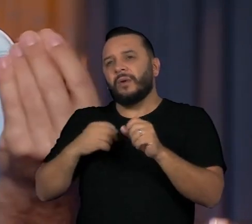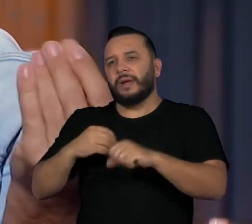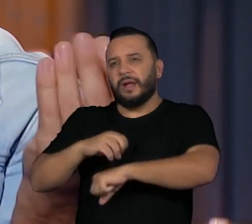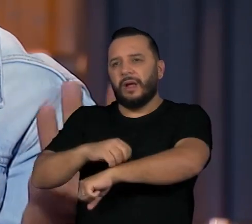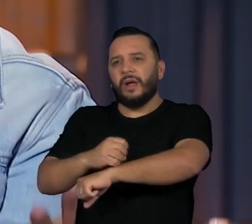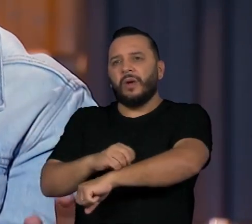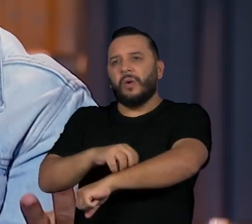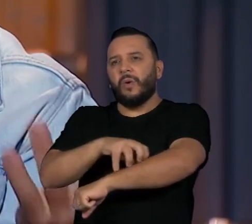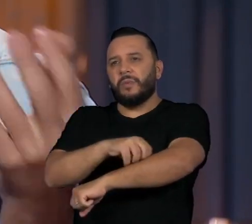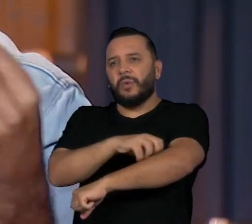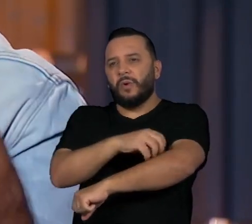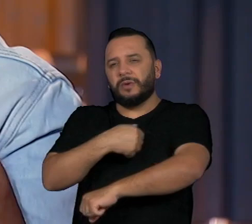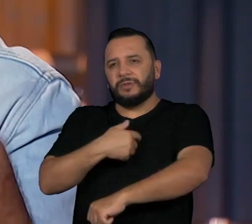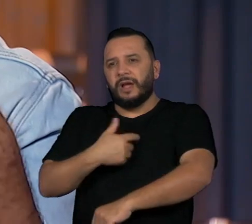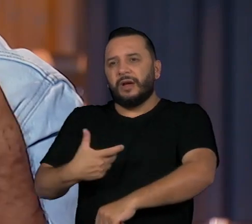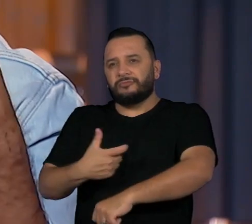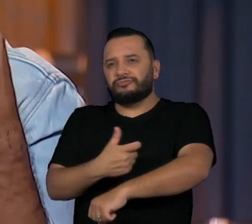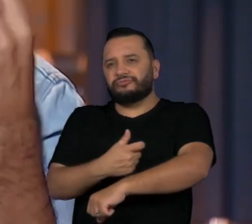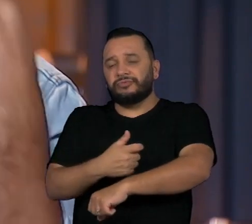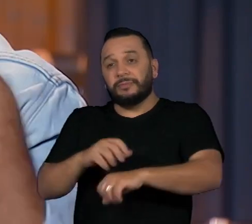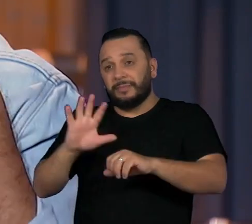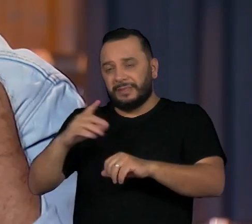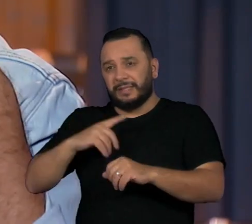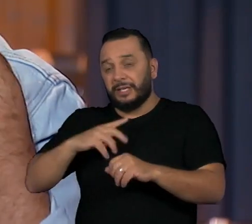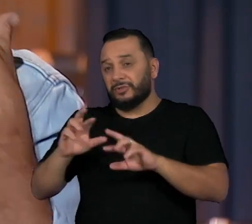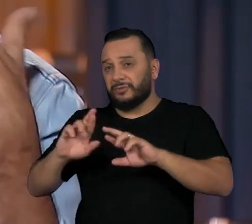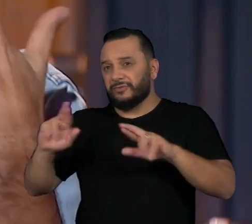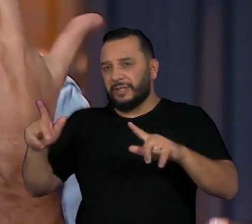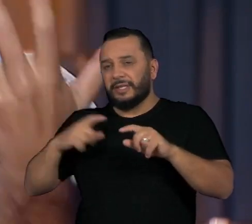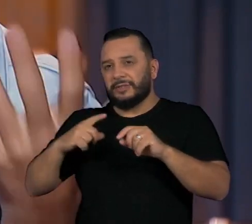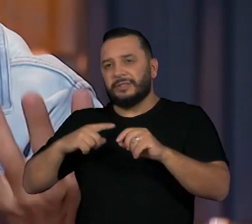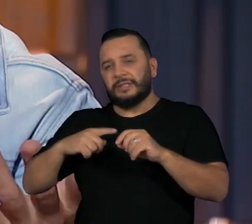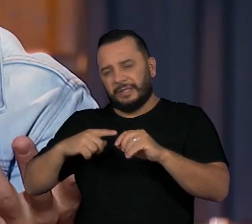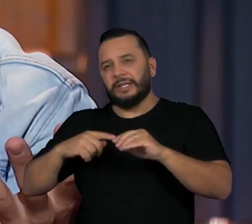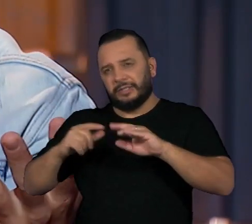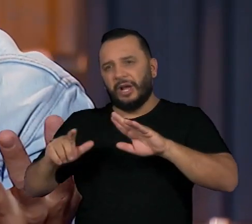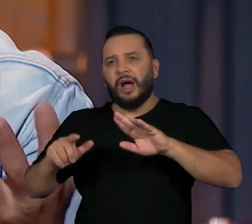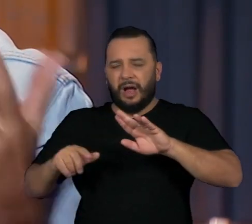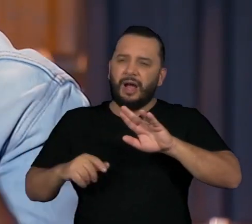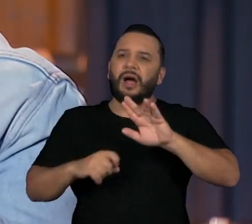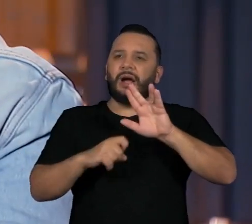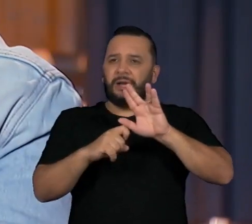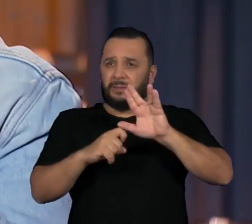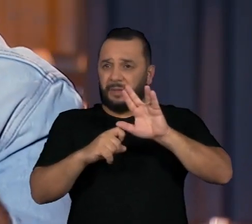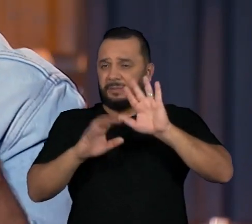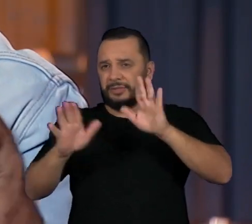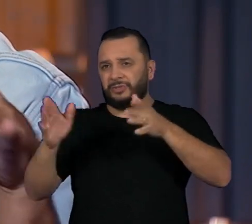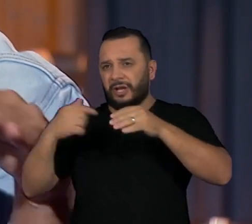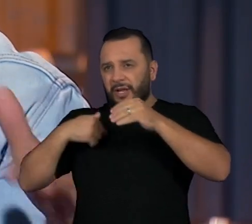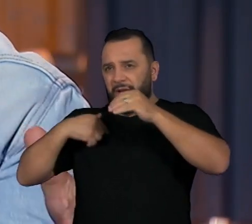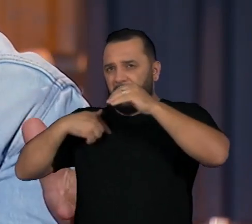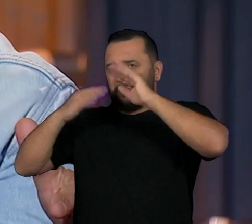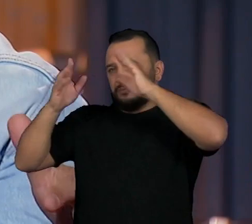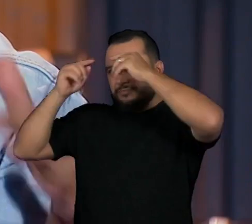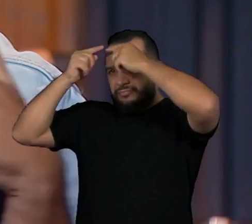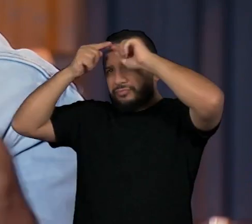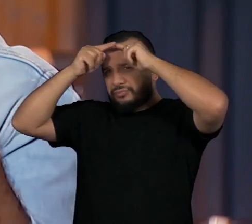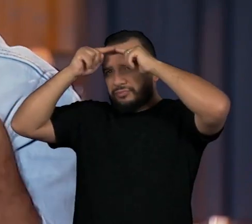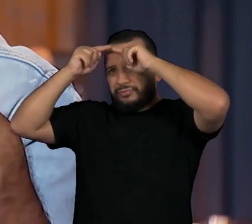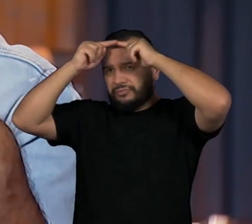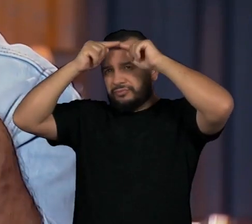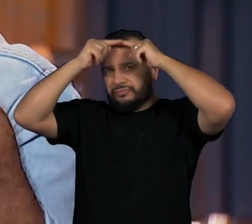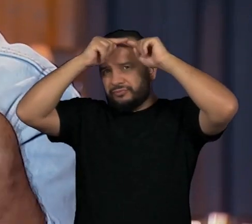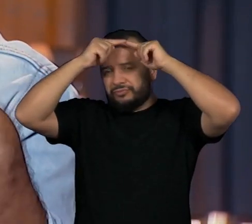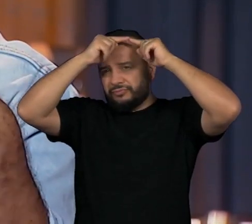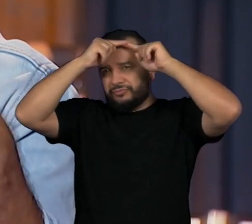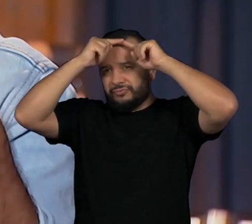substâncias canabinoides, que são substâncias que, no nosso corpo, produzem essas conexões e essa produção ela decai com o tempo. Os canabinoides